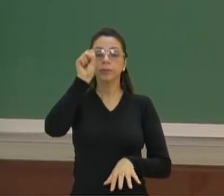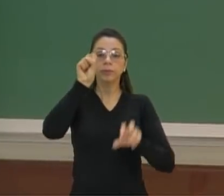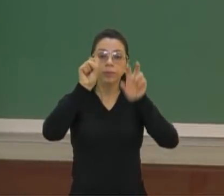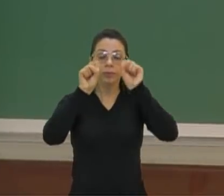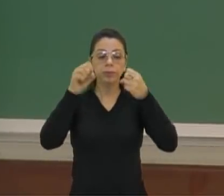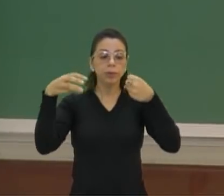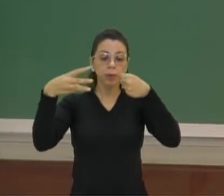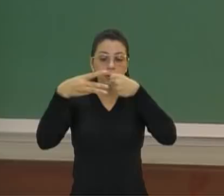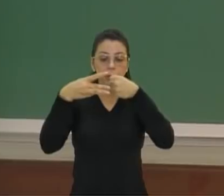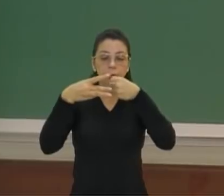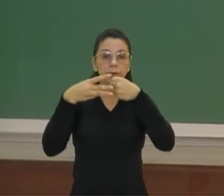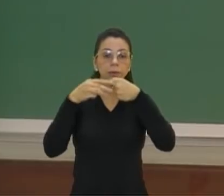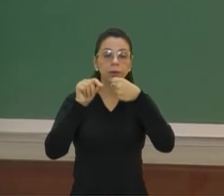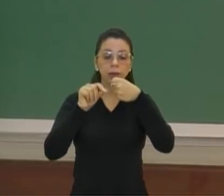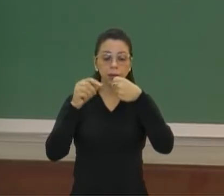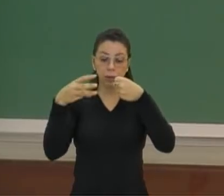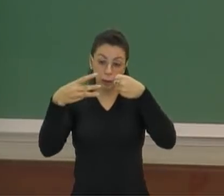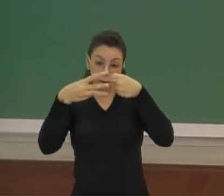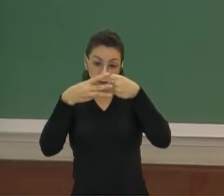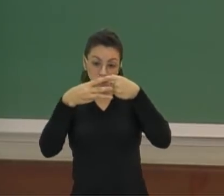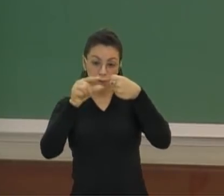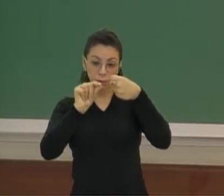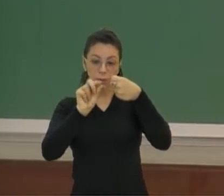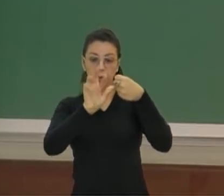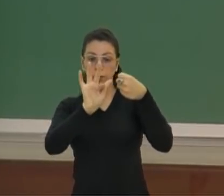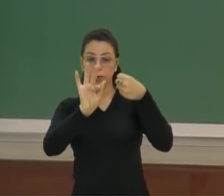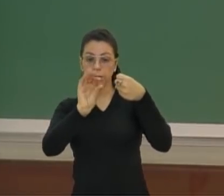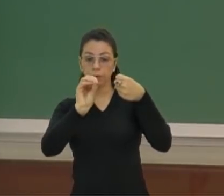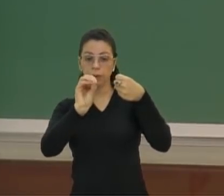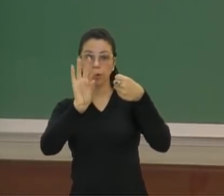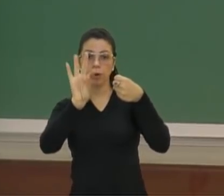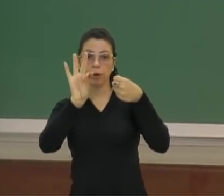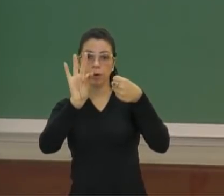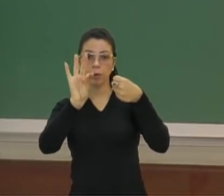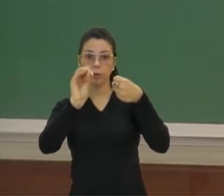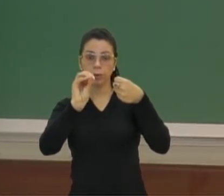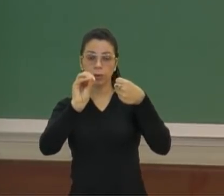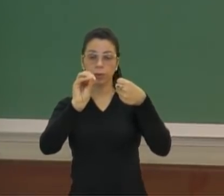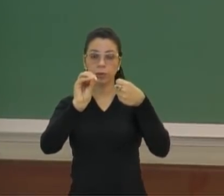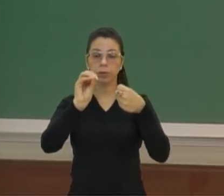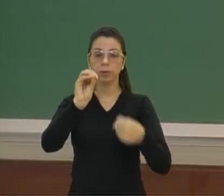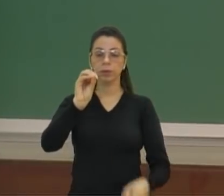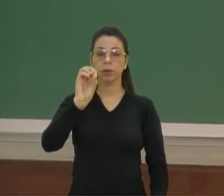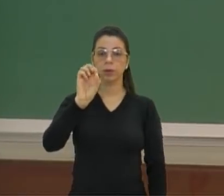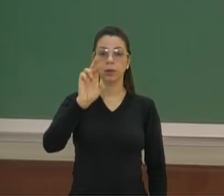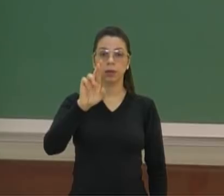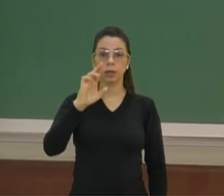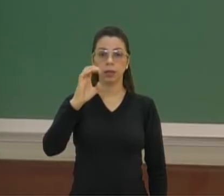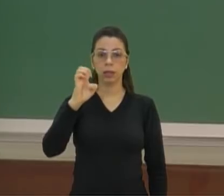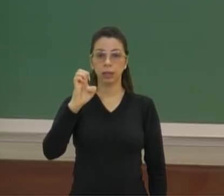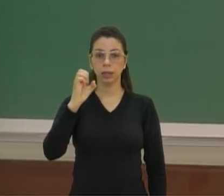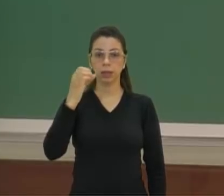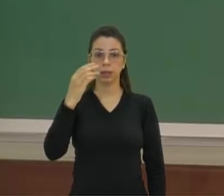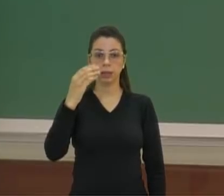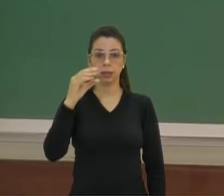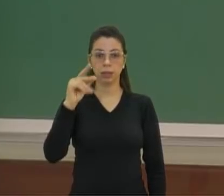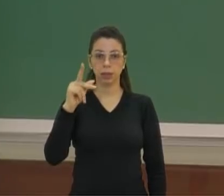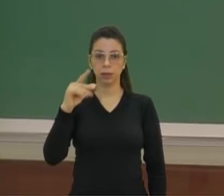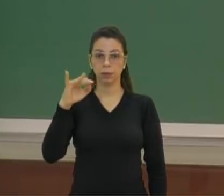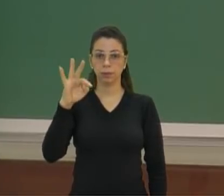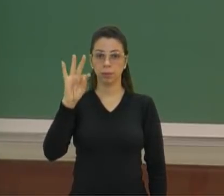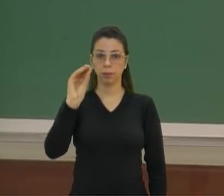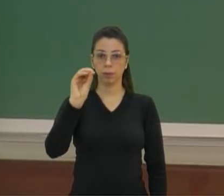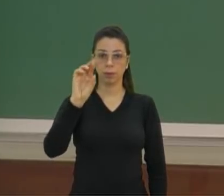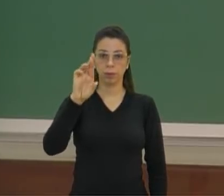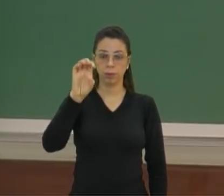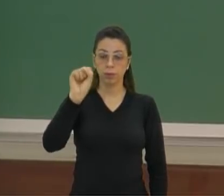células fotossensíveis na retina. Então o que a gente precisa lembrar da visão? A visão, então, é um dos 5